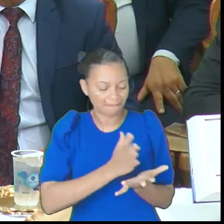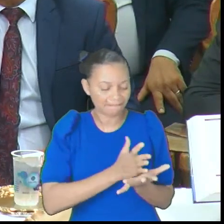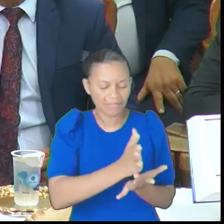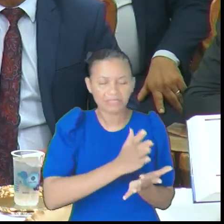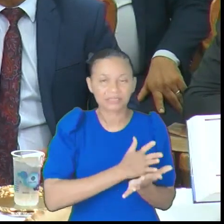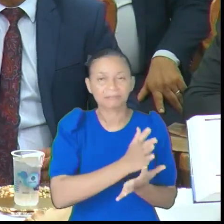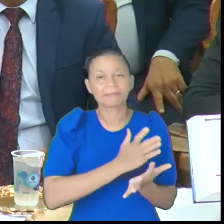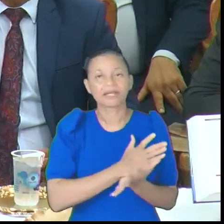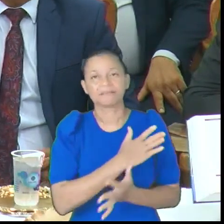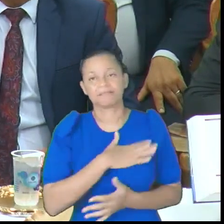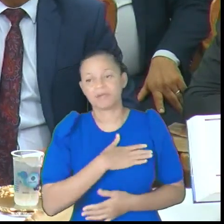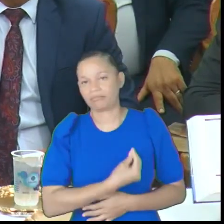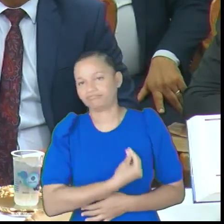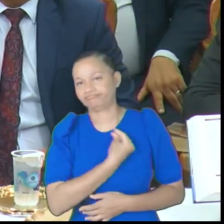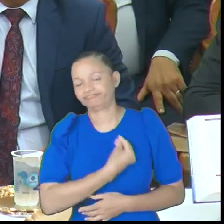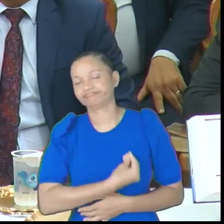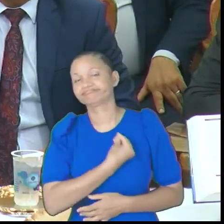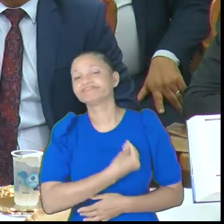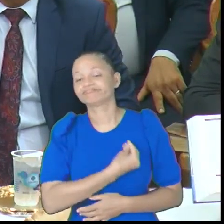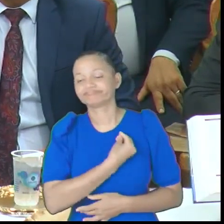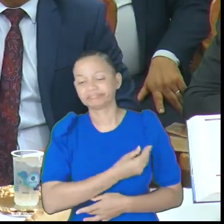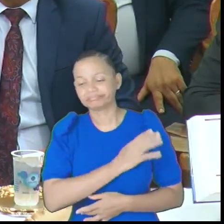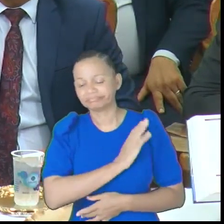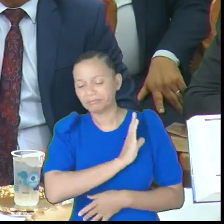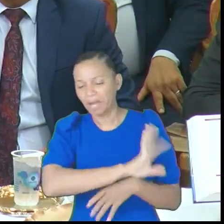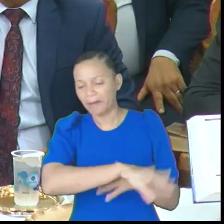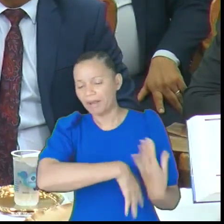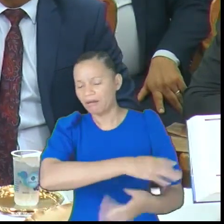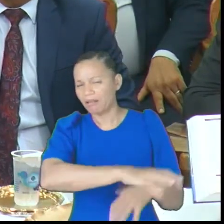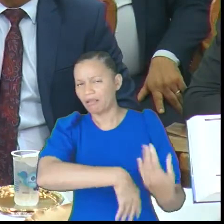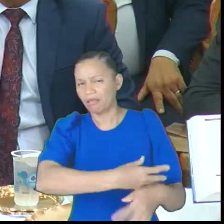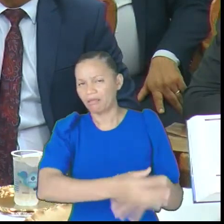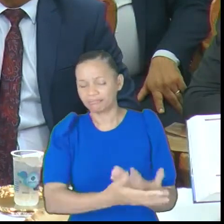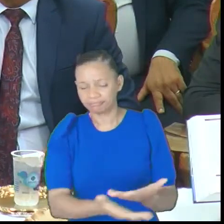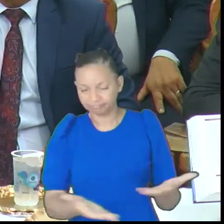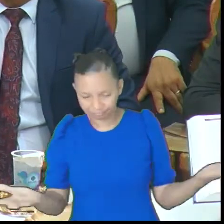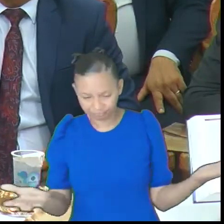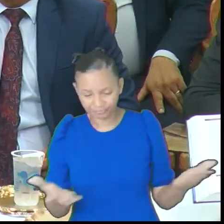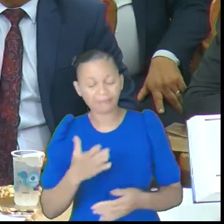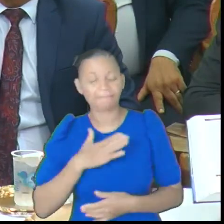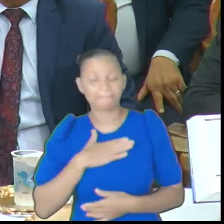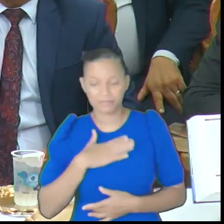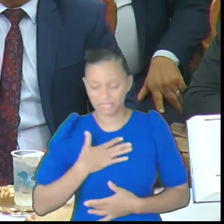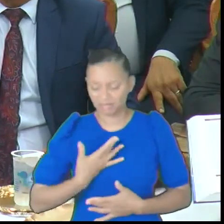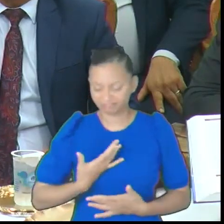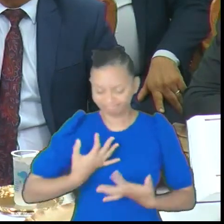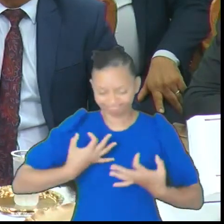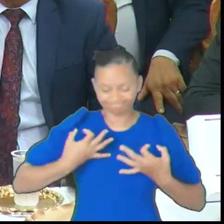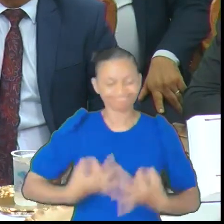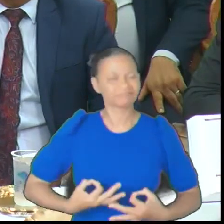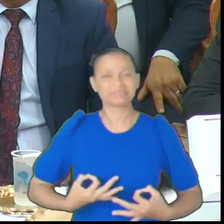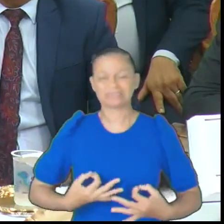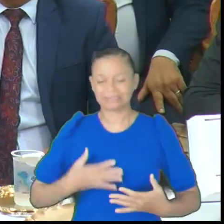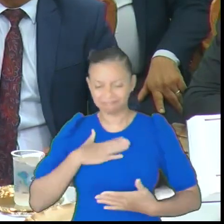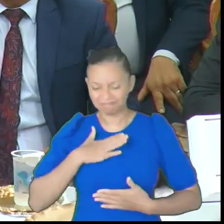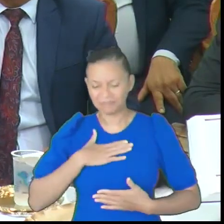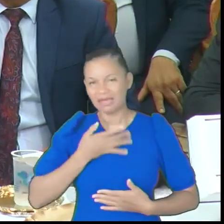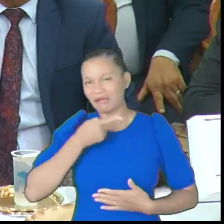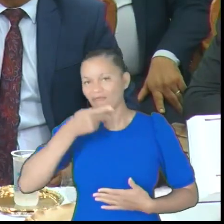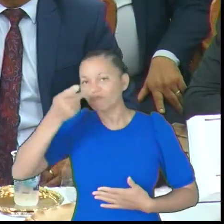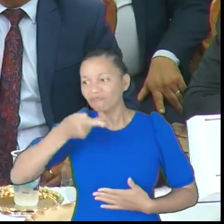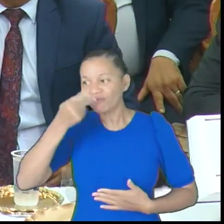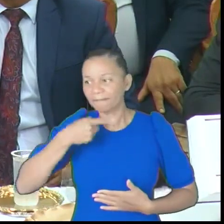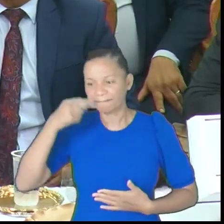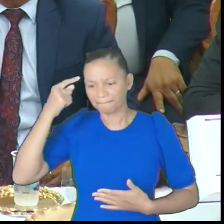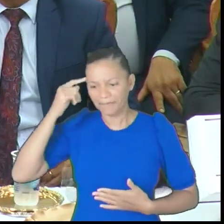vida já estão vivendo de forma desordenada. Quando a minha conduta, quando a minha fala, quando o